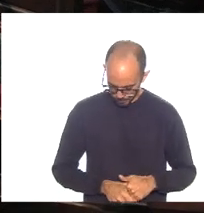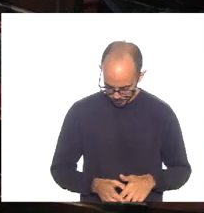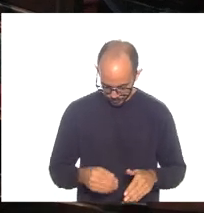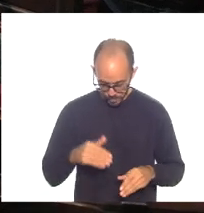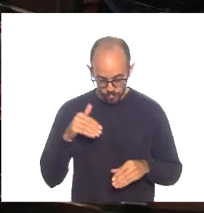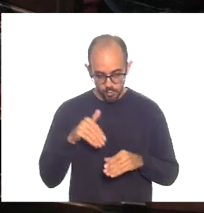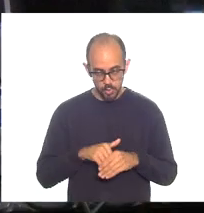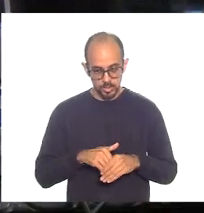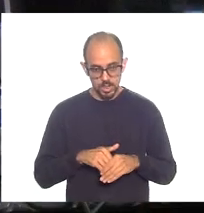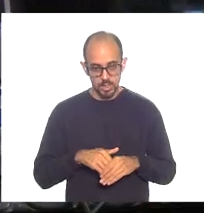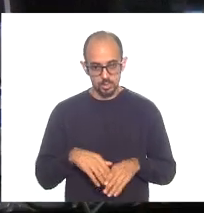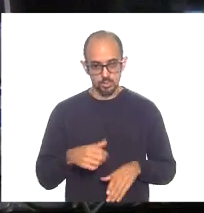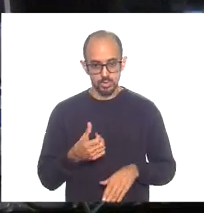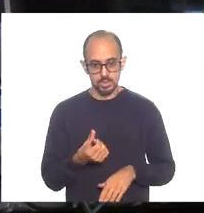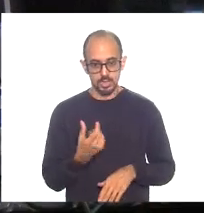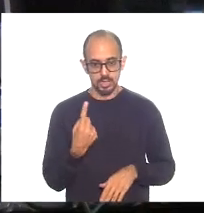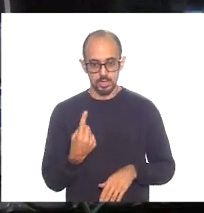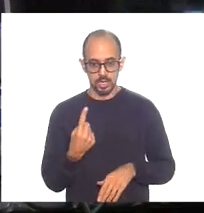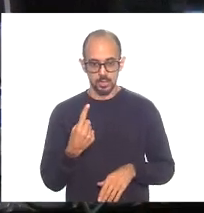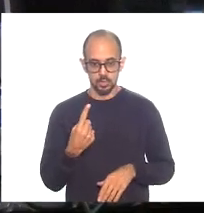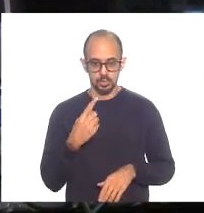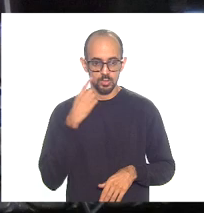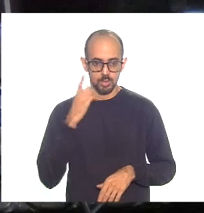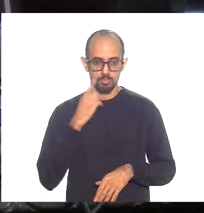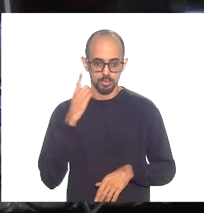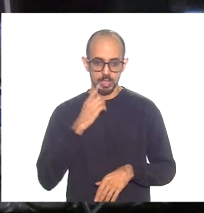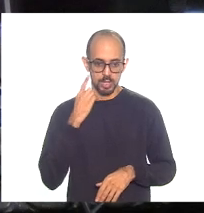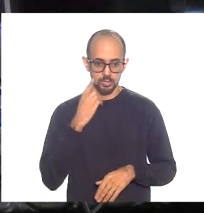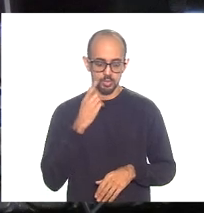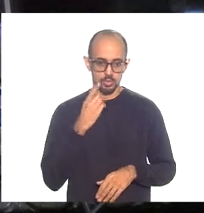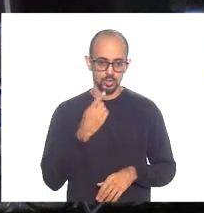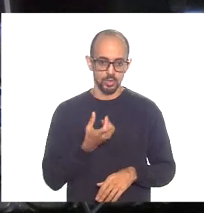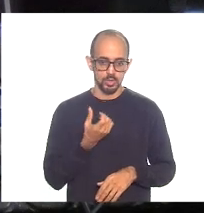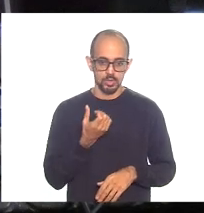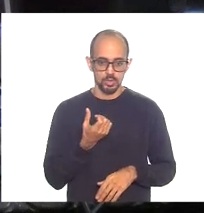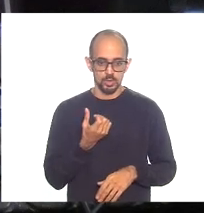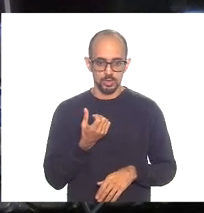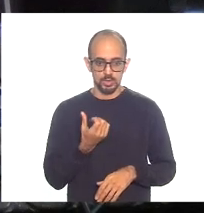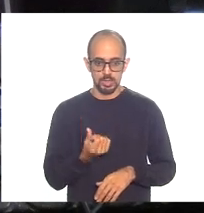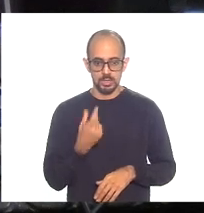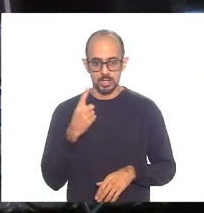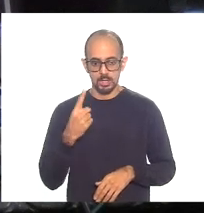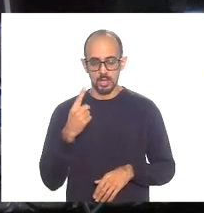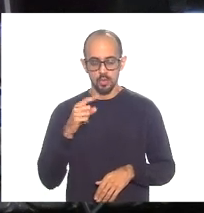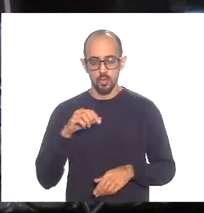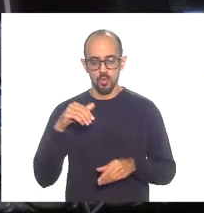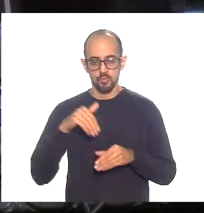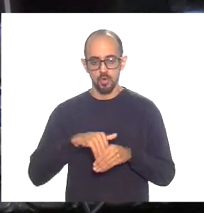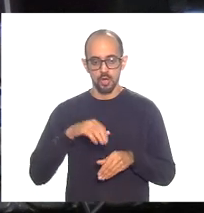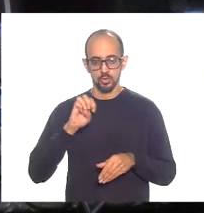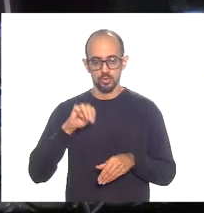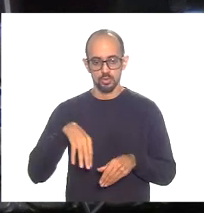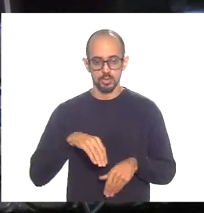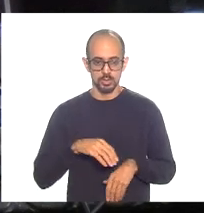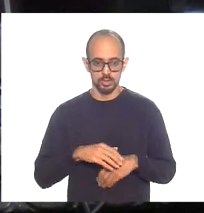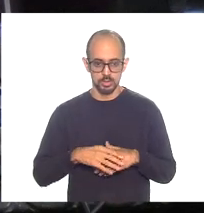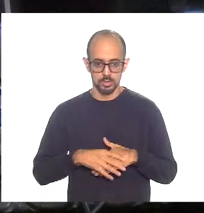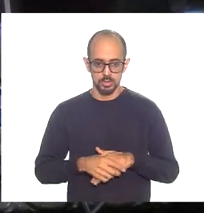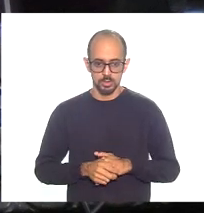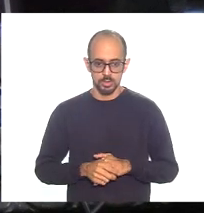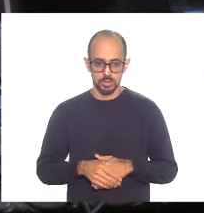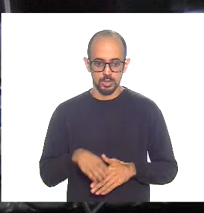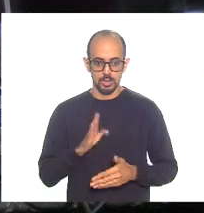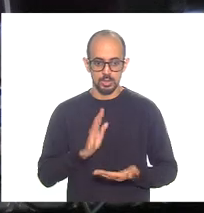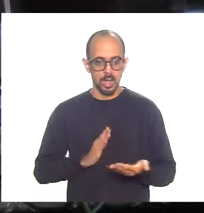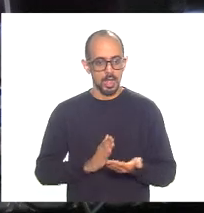Votaram 61 parlamentares e 61 votos sim. Está